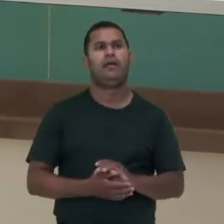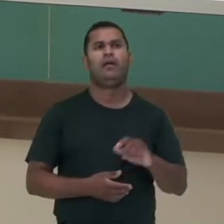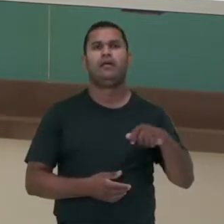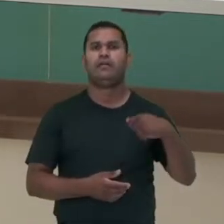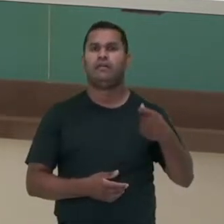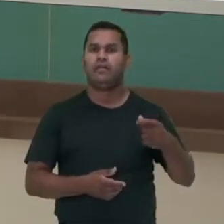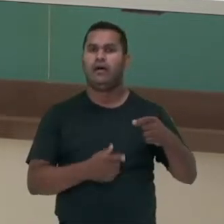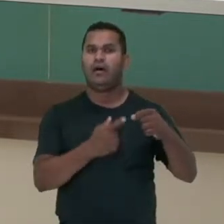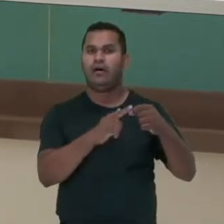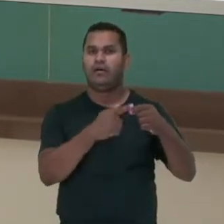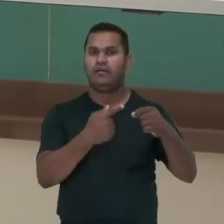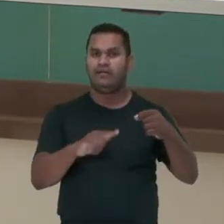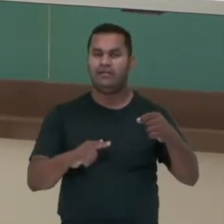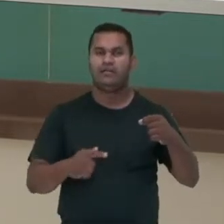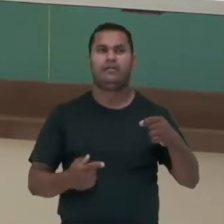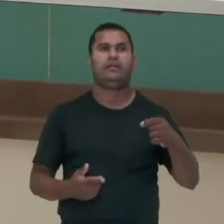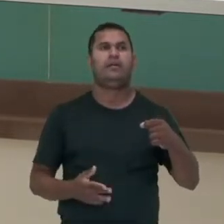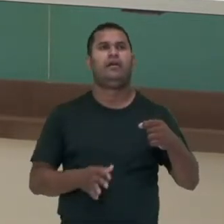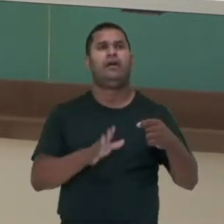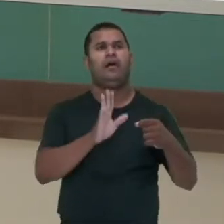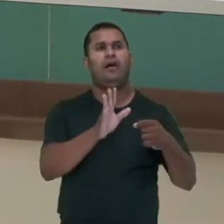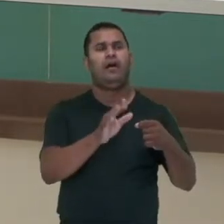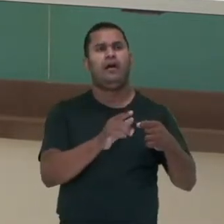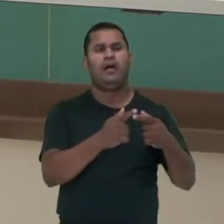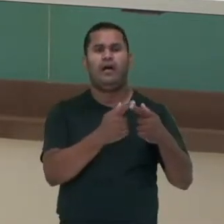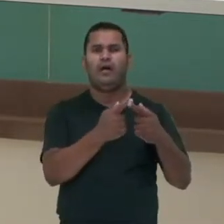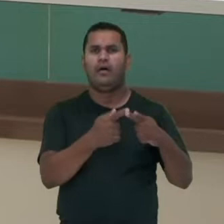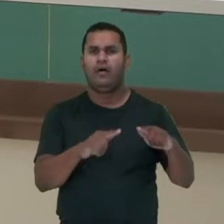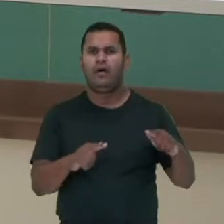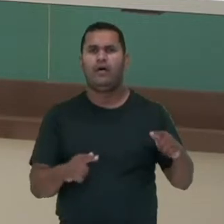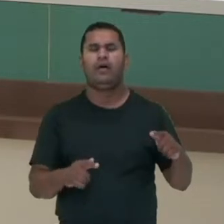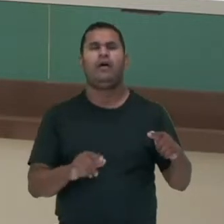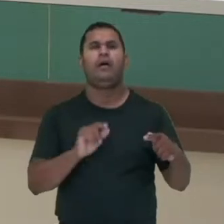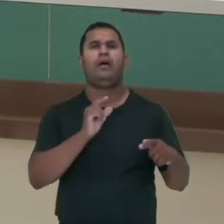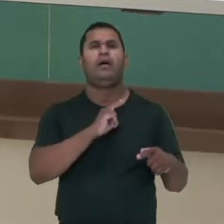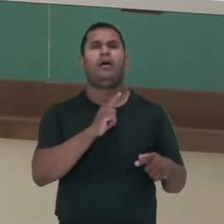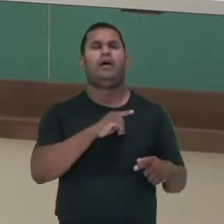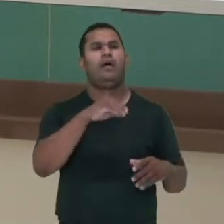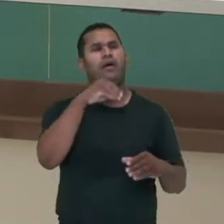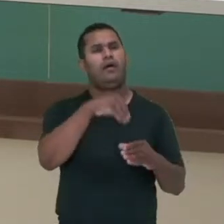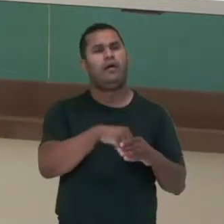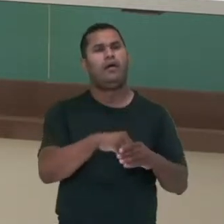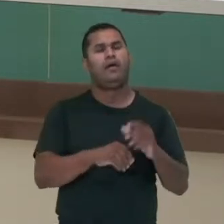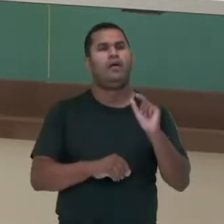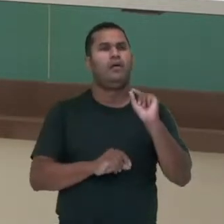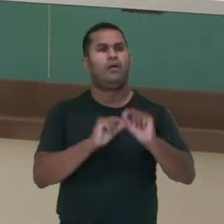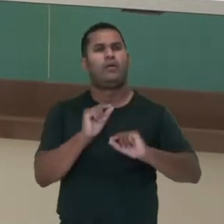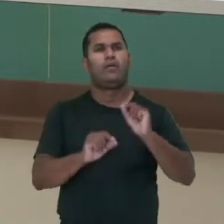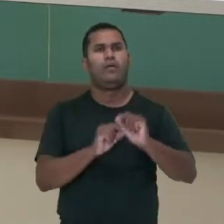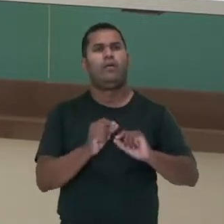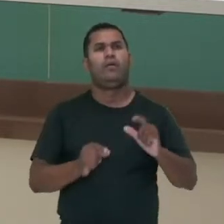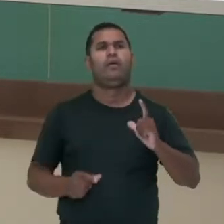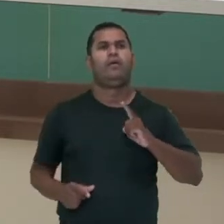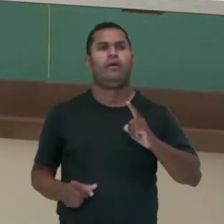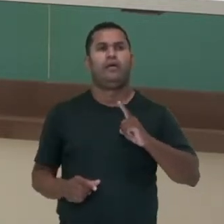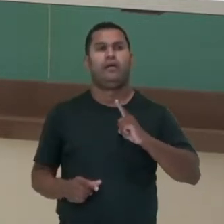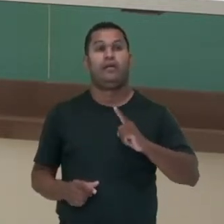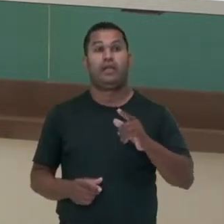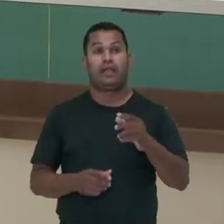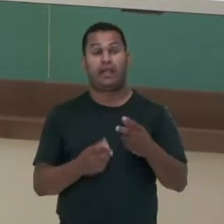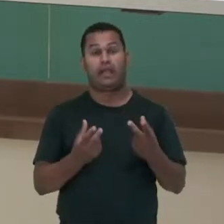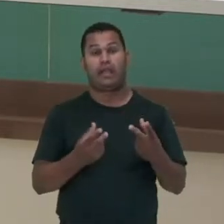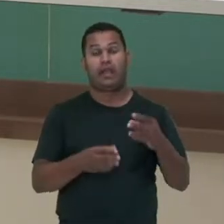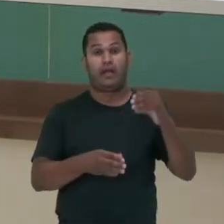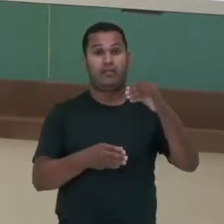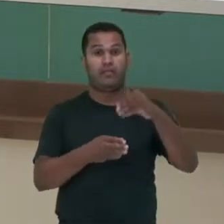de transmissibilidade genética que responde pela hereditariedade de um caráter, tá? Ou seja, o gene